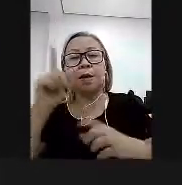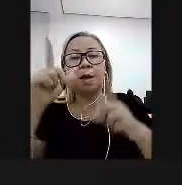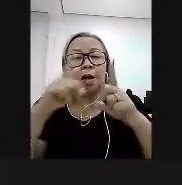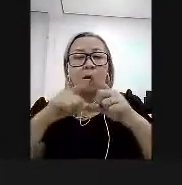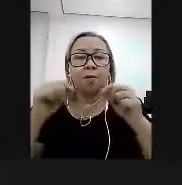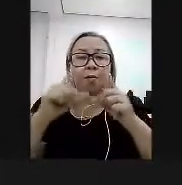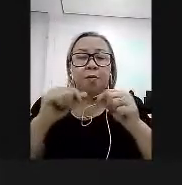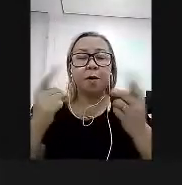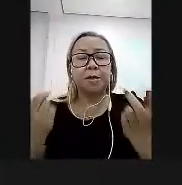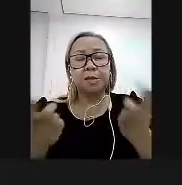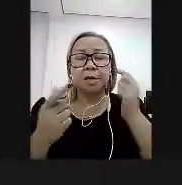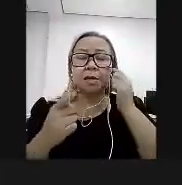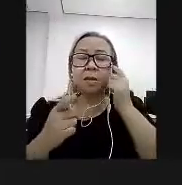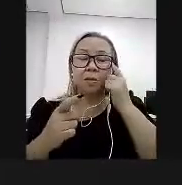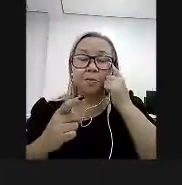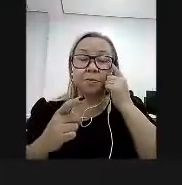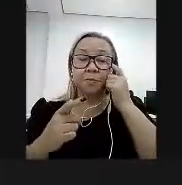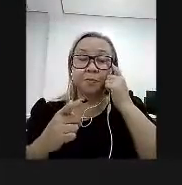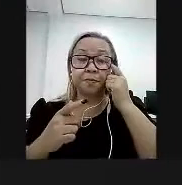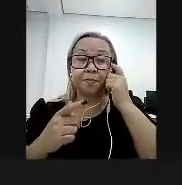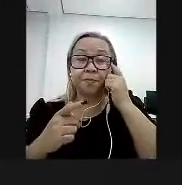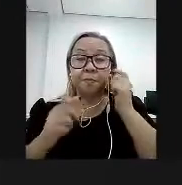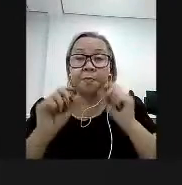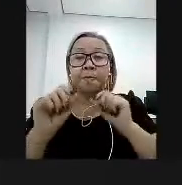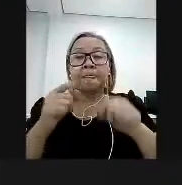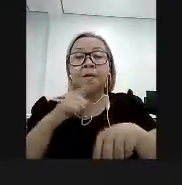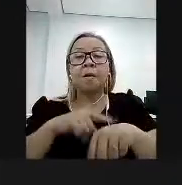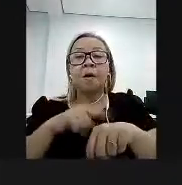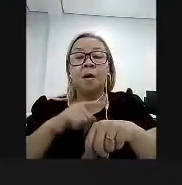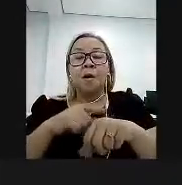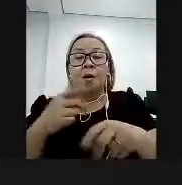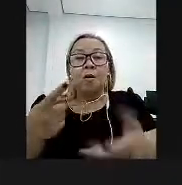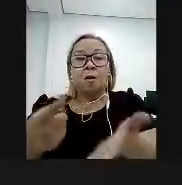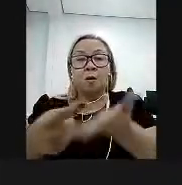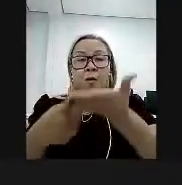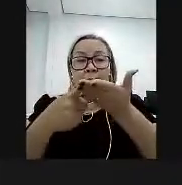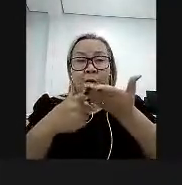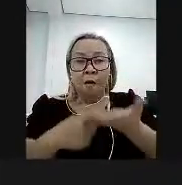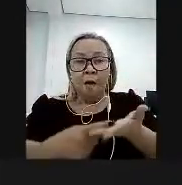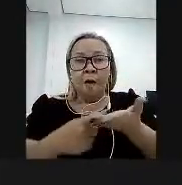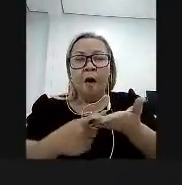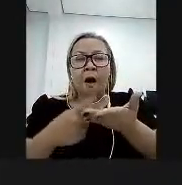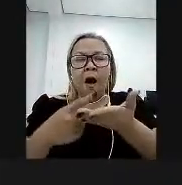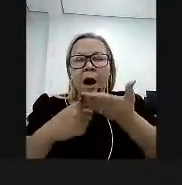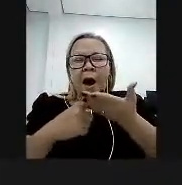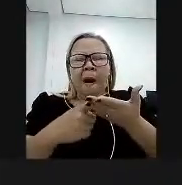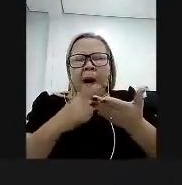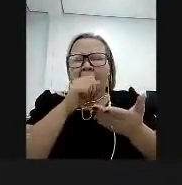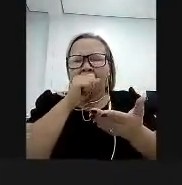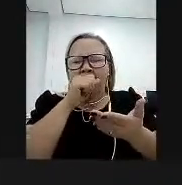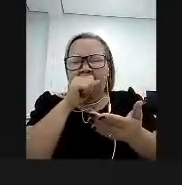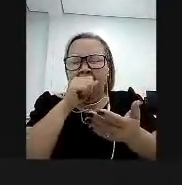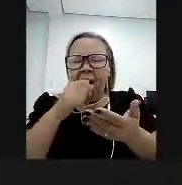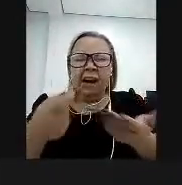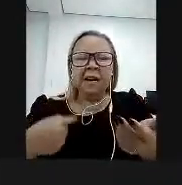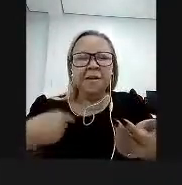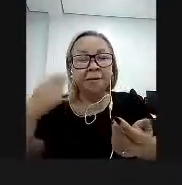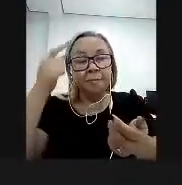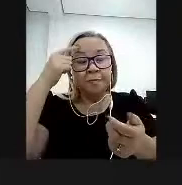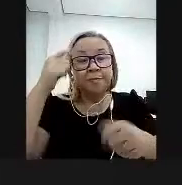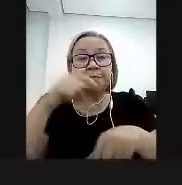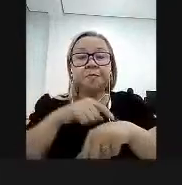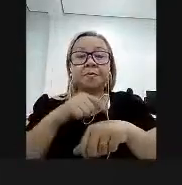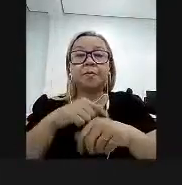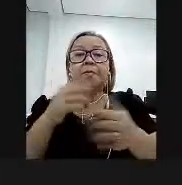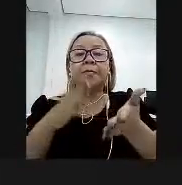vice-versa, e quando eu fui convidado, né, quando o Baja me convidou, eu me veio na hora, eu publiquei esse livro há